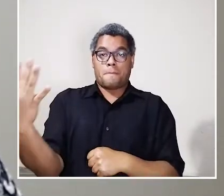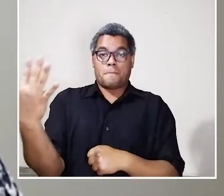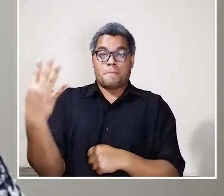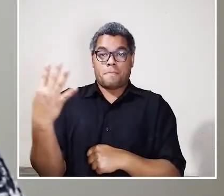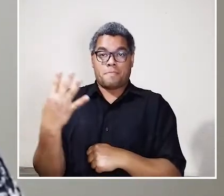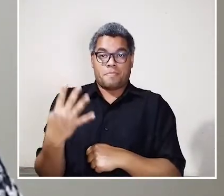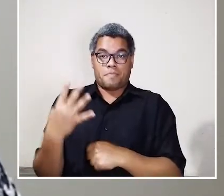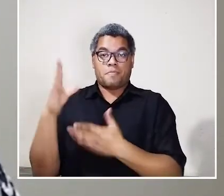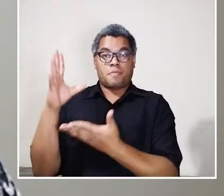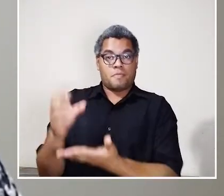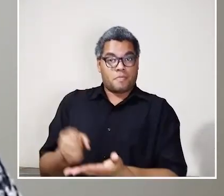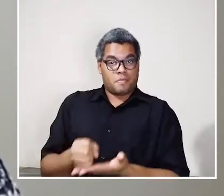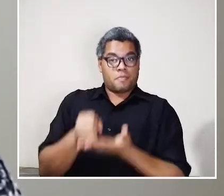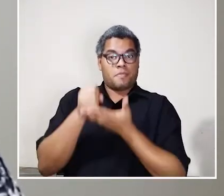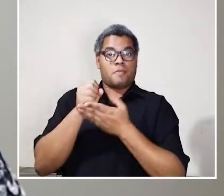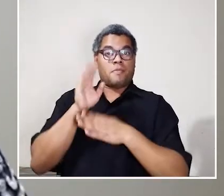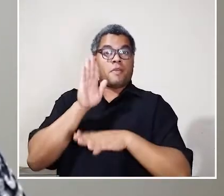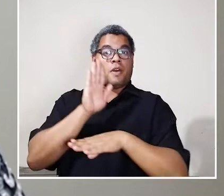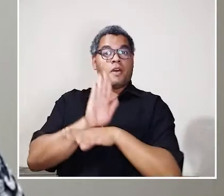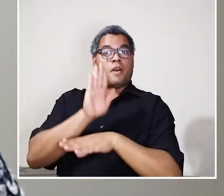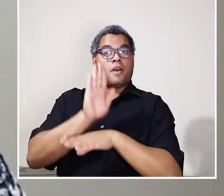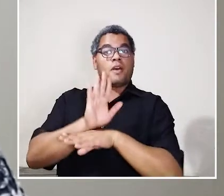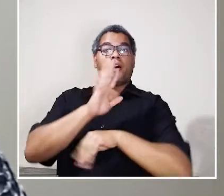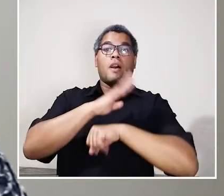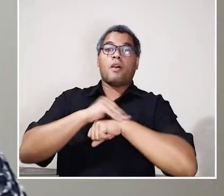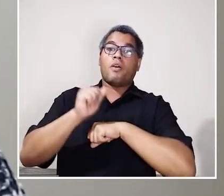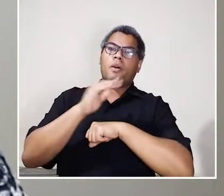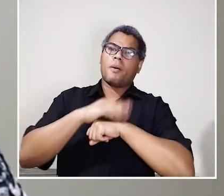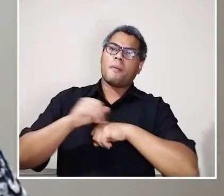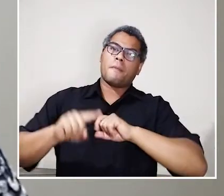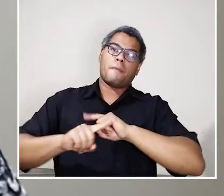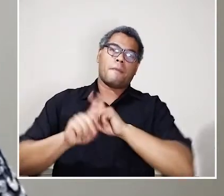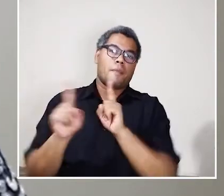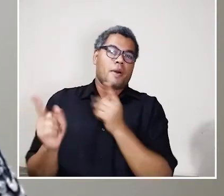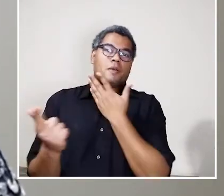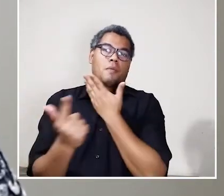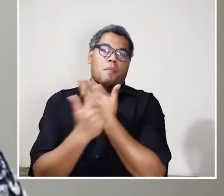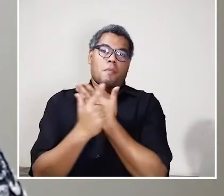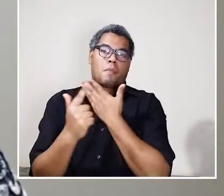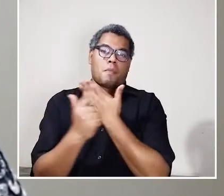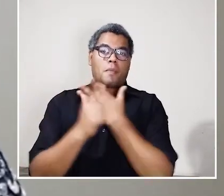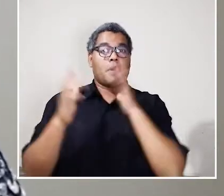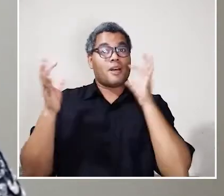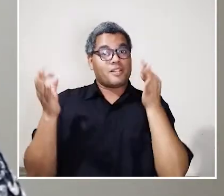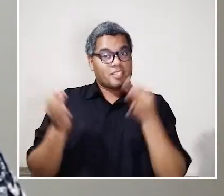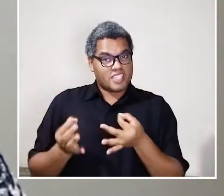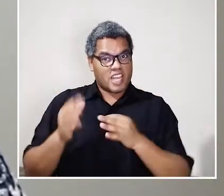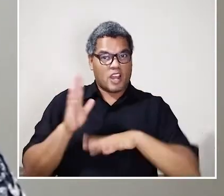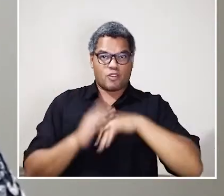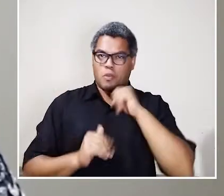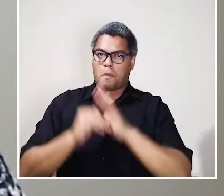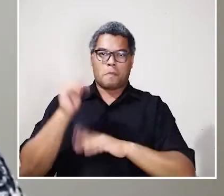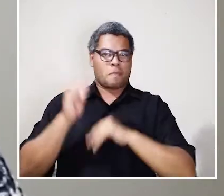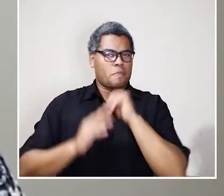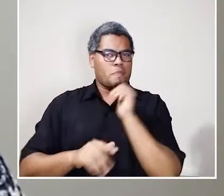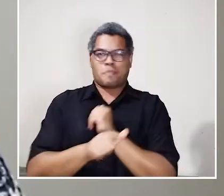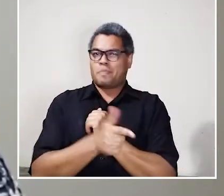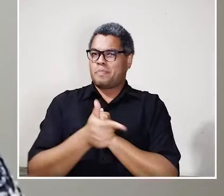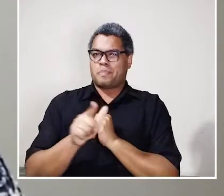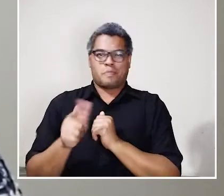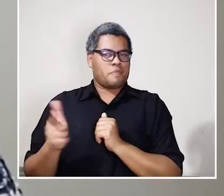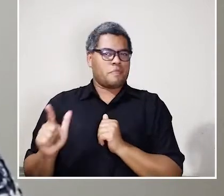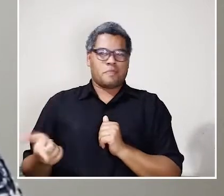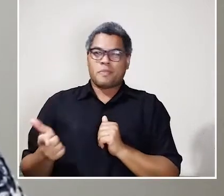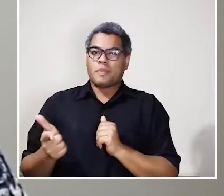de longe para socorrê-lo, para confortá-lo, mas não desempenharam seu papel de